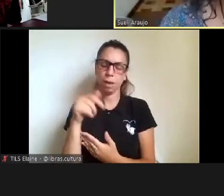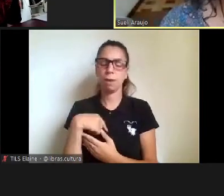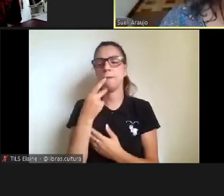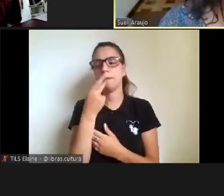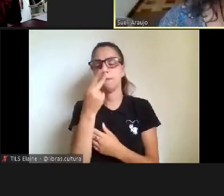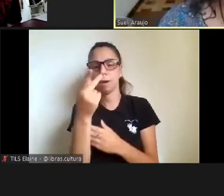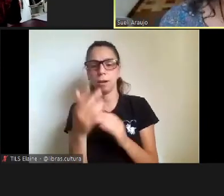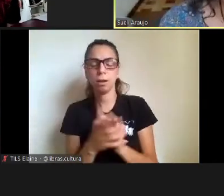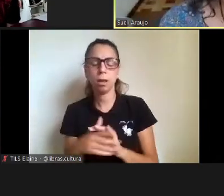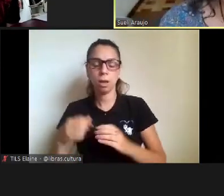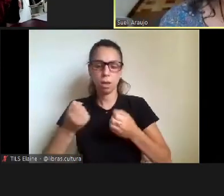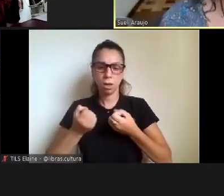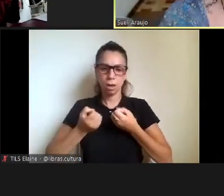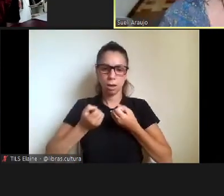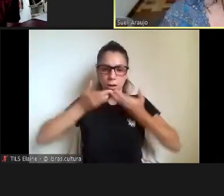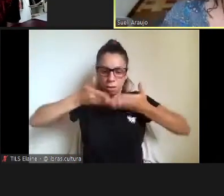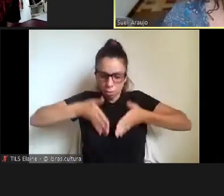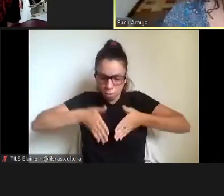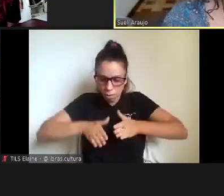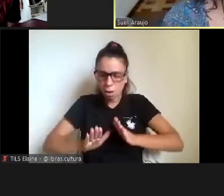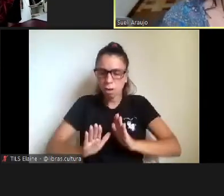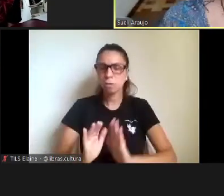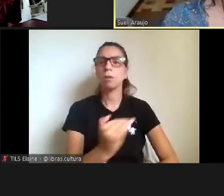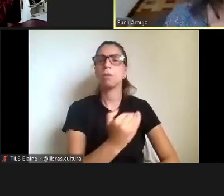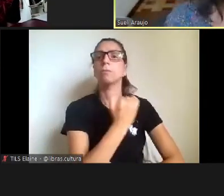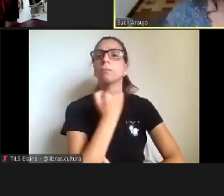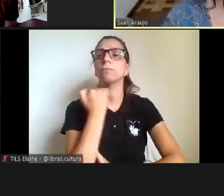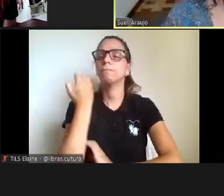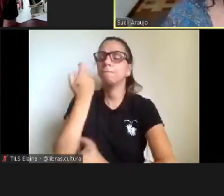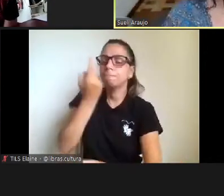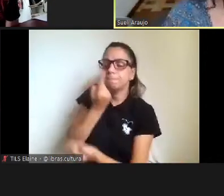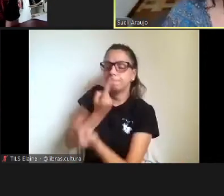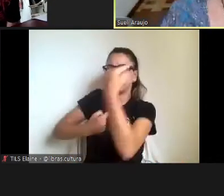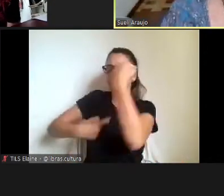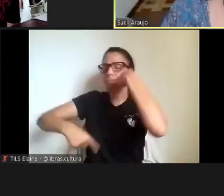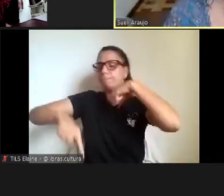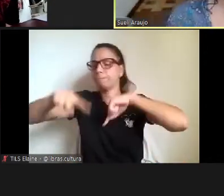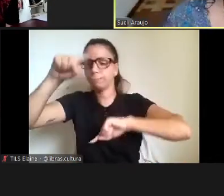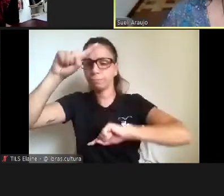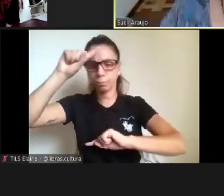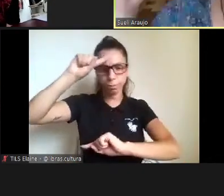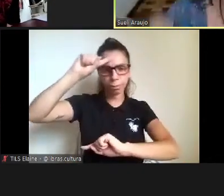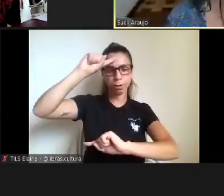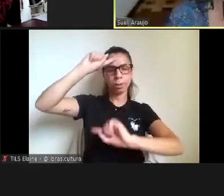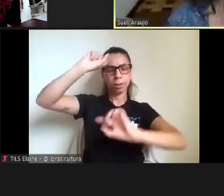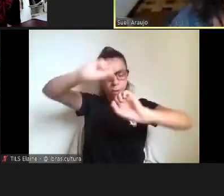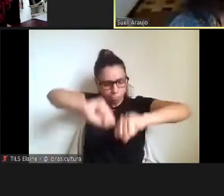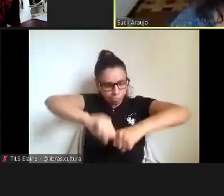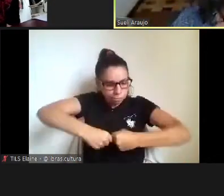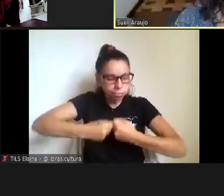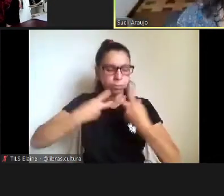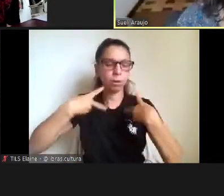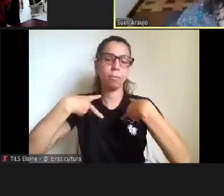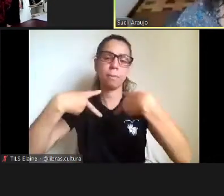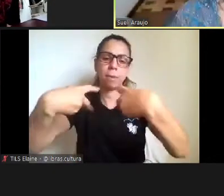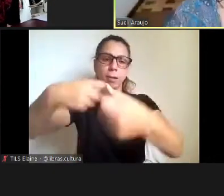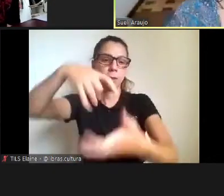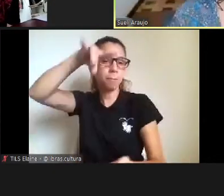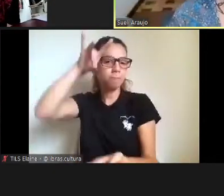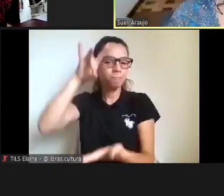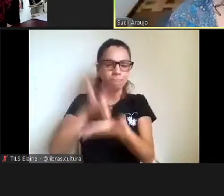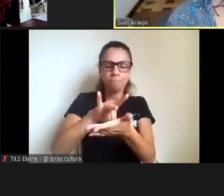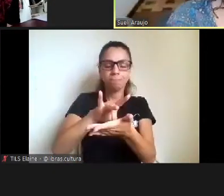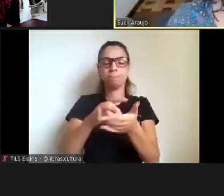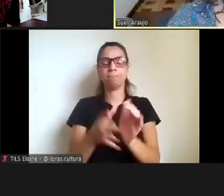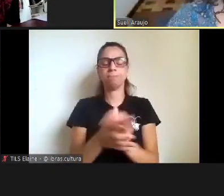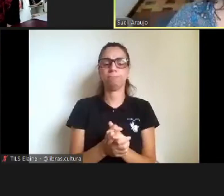eu renasço, eu morro, eu me viro do avesso e assim eu me reconheço.